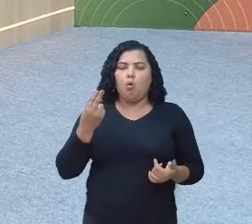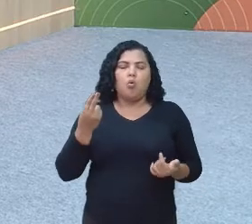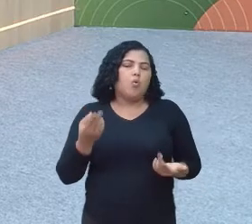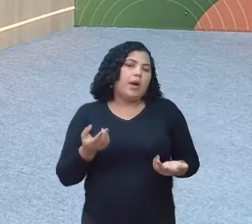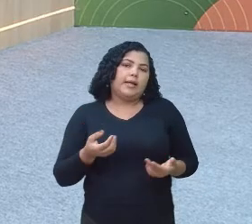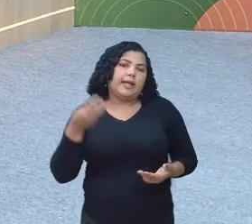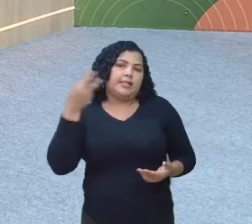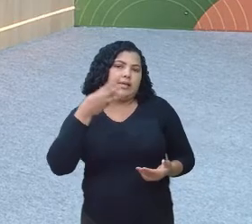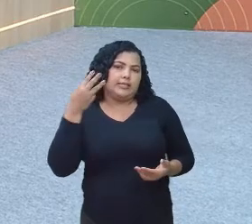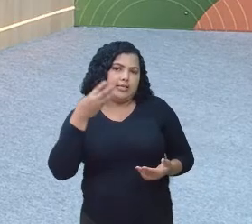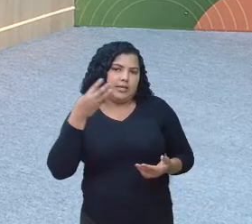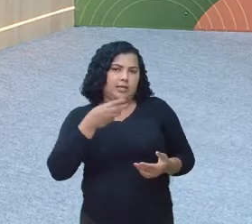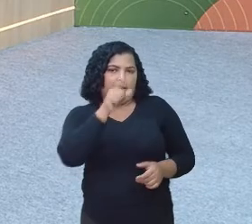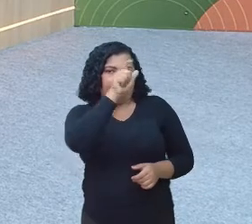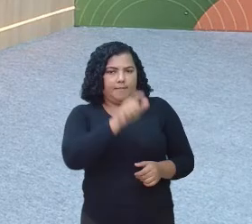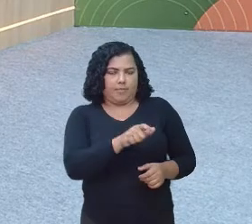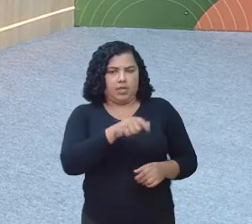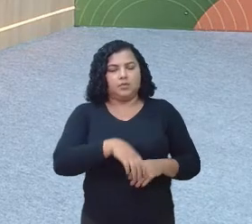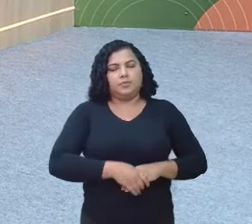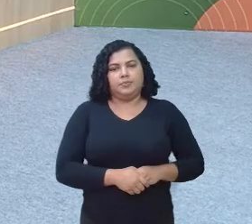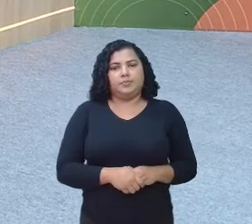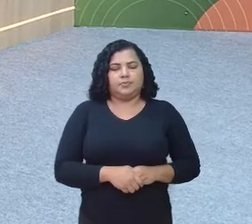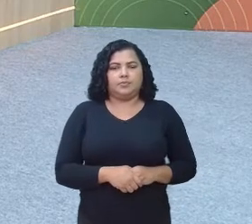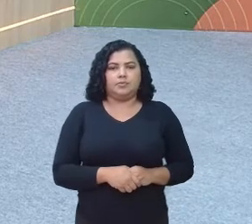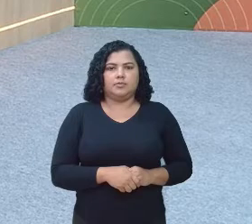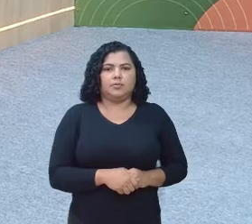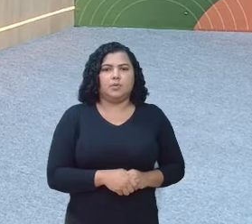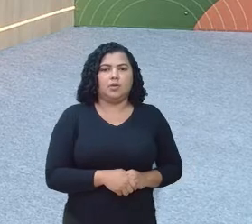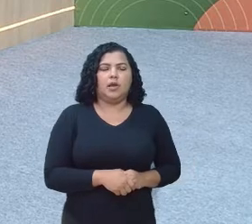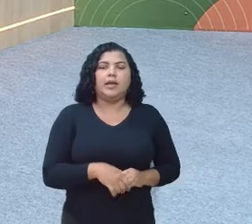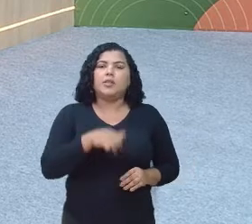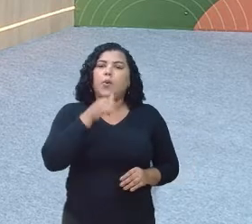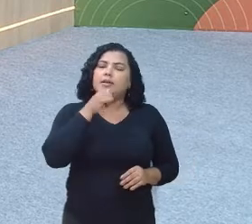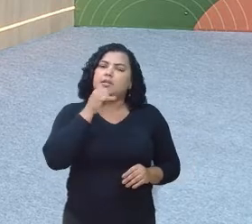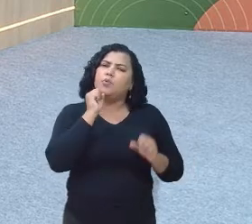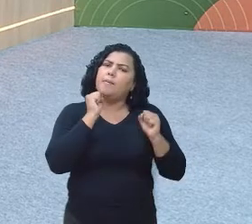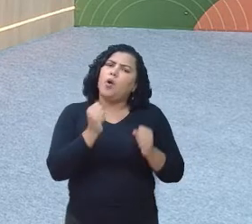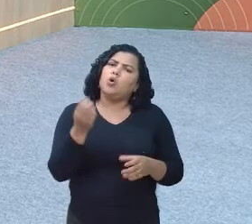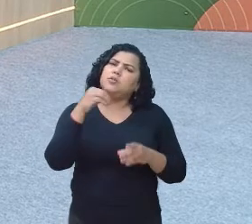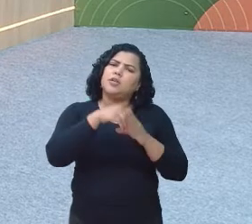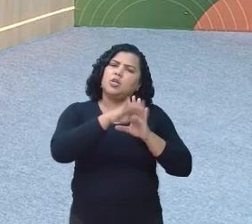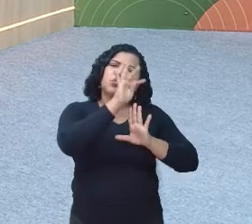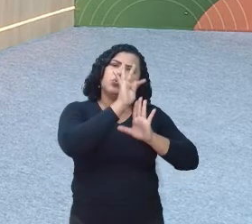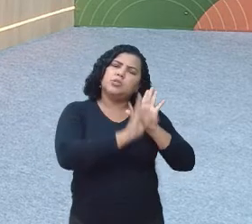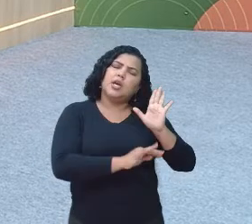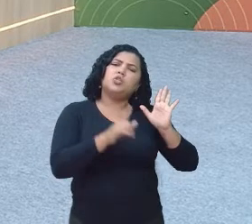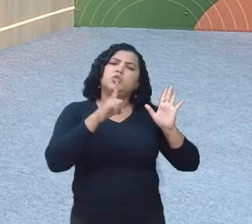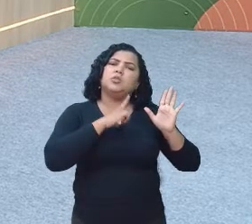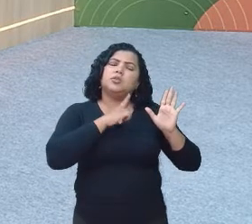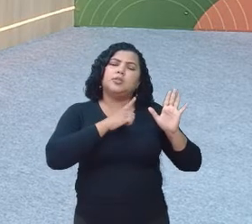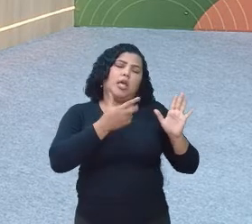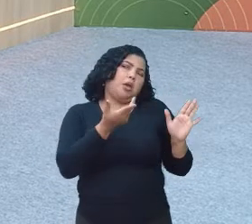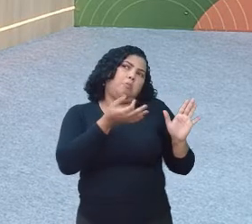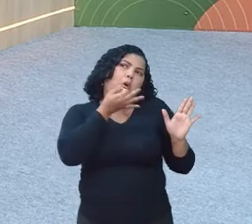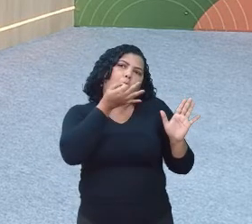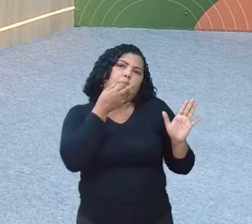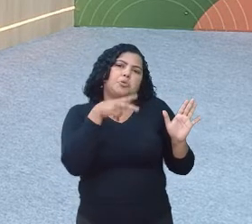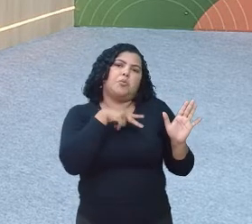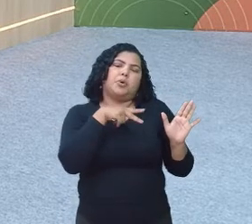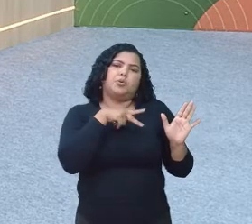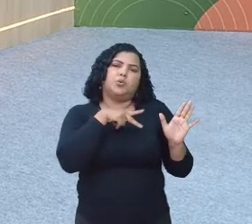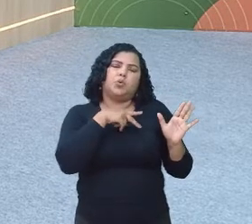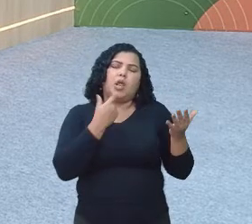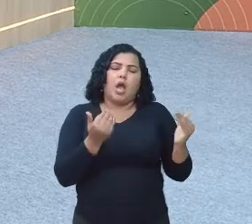hora de escrever o texto. Ele pode imprimir no texto a sua opinião, a sua concordância